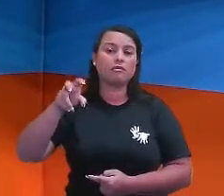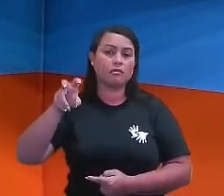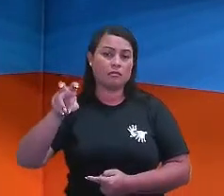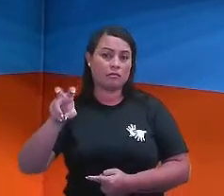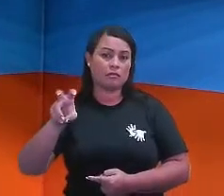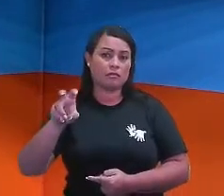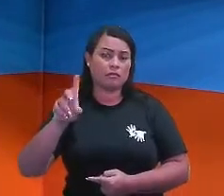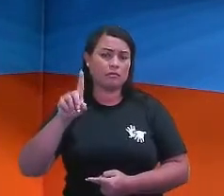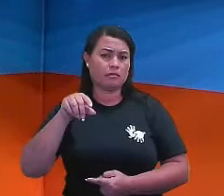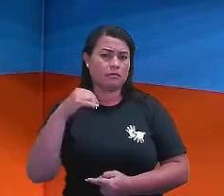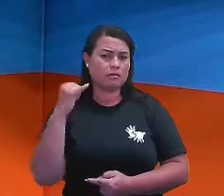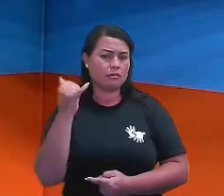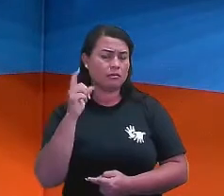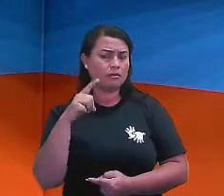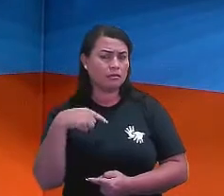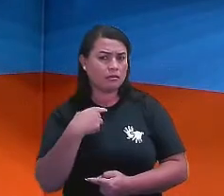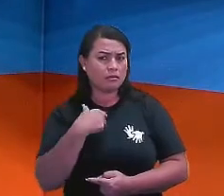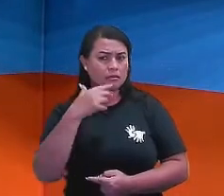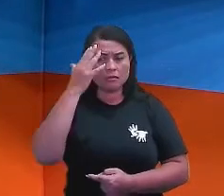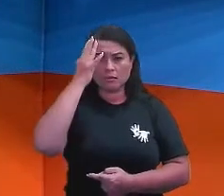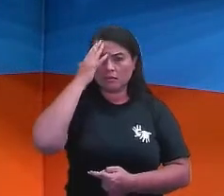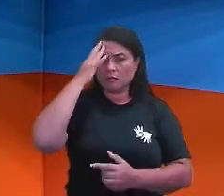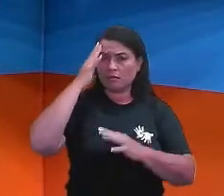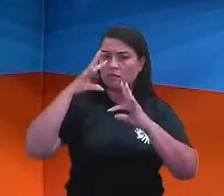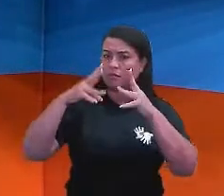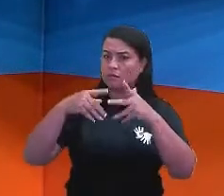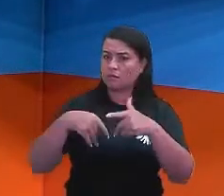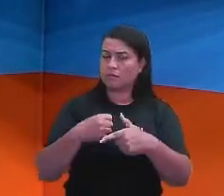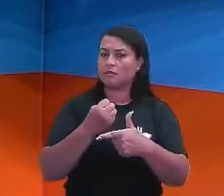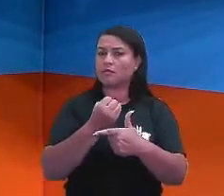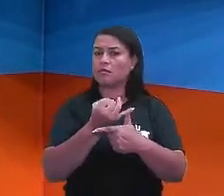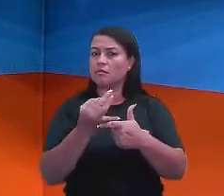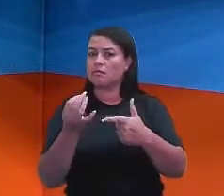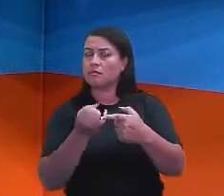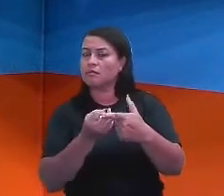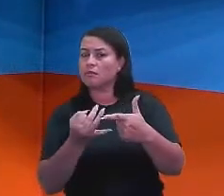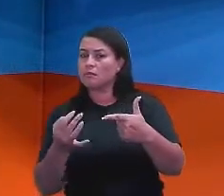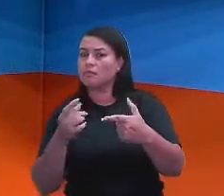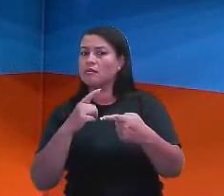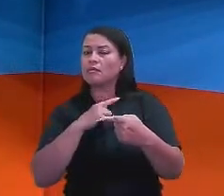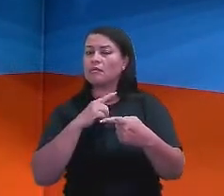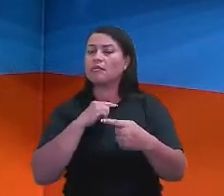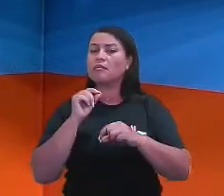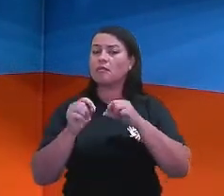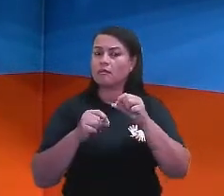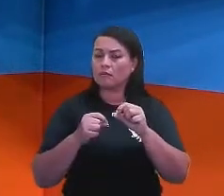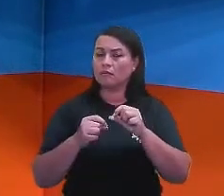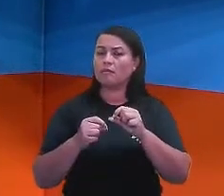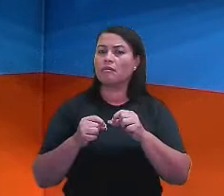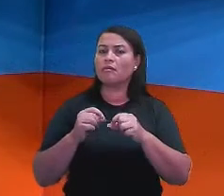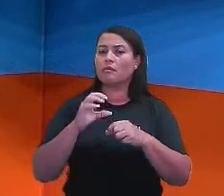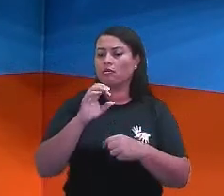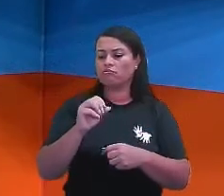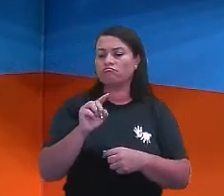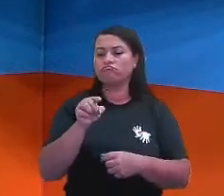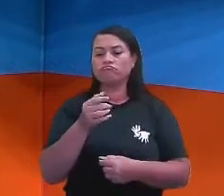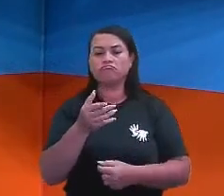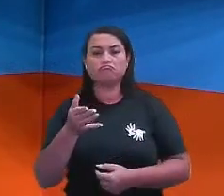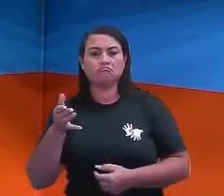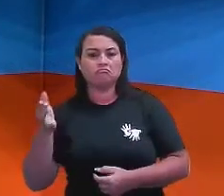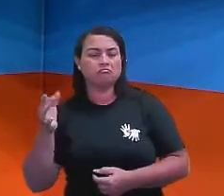0,25. Então, é importante que a gente saiba que toda fração tem sua representação decimal e todo número decimal tem